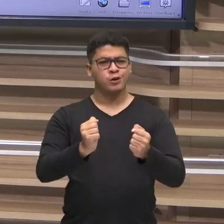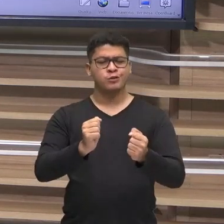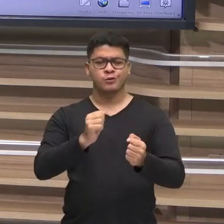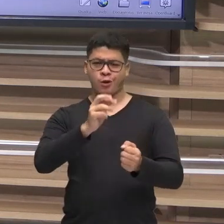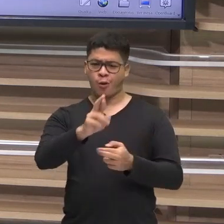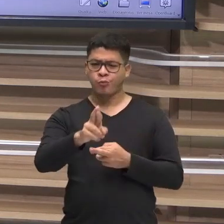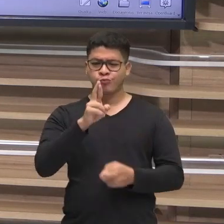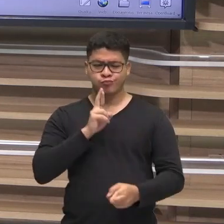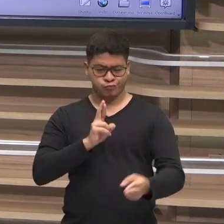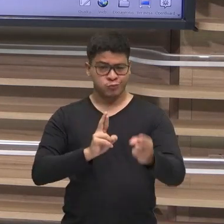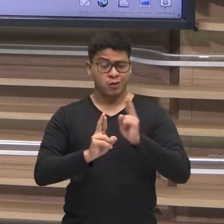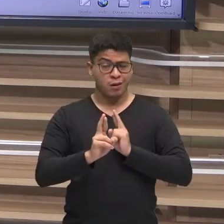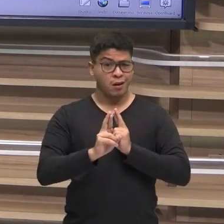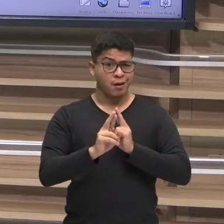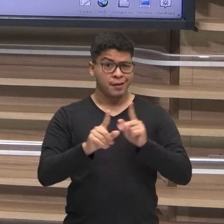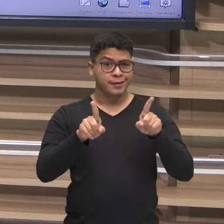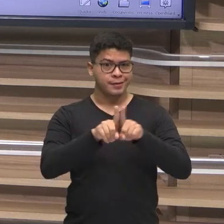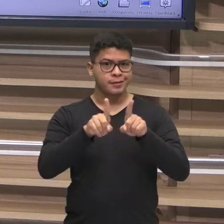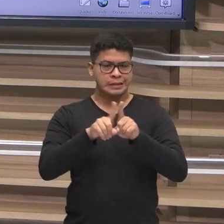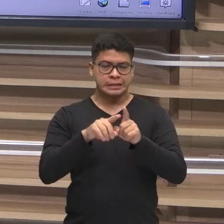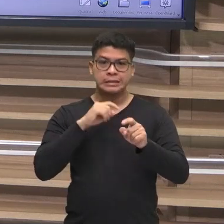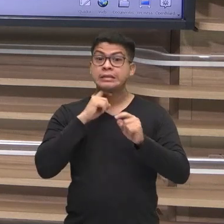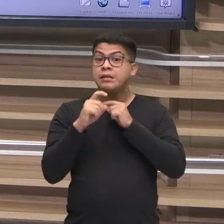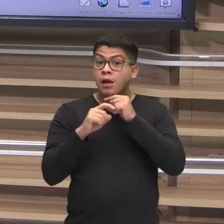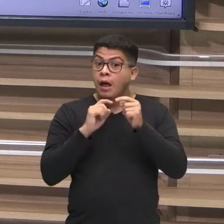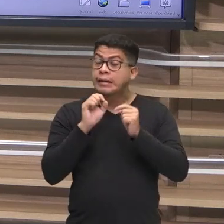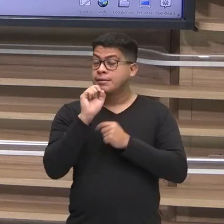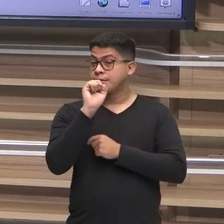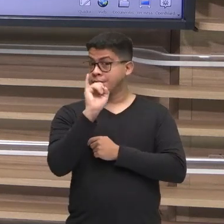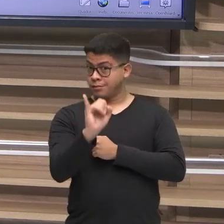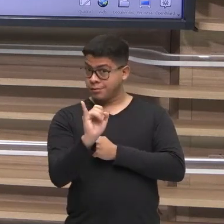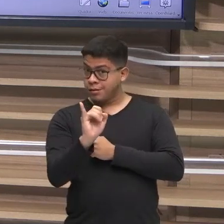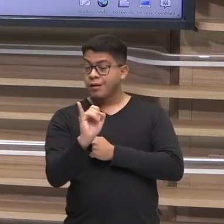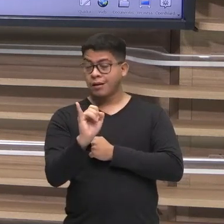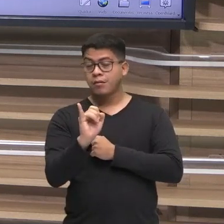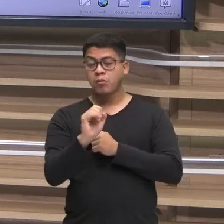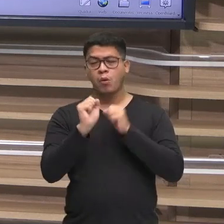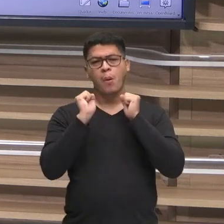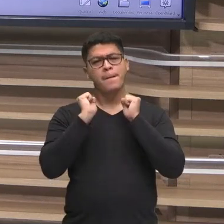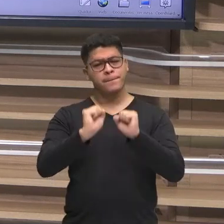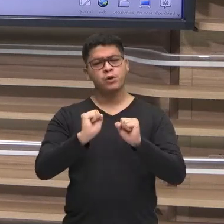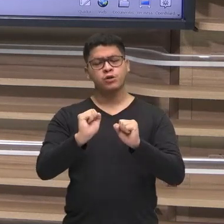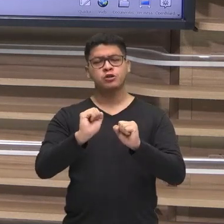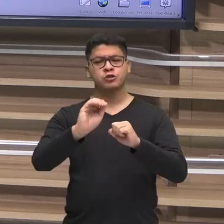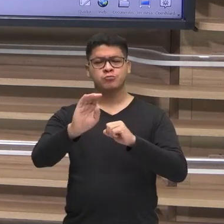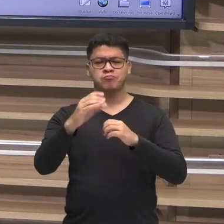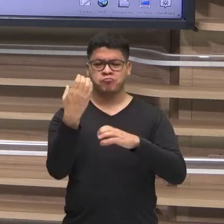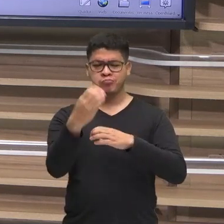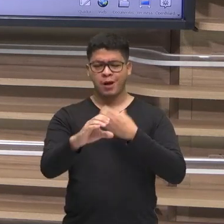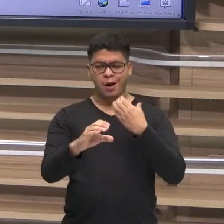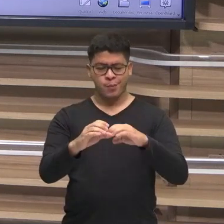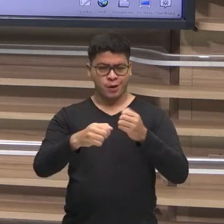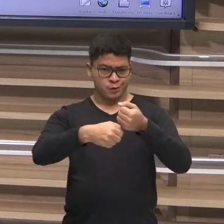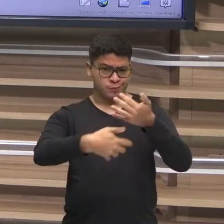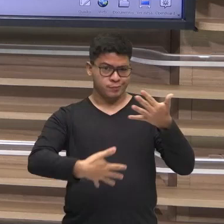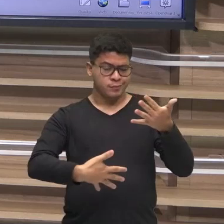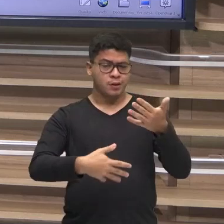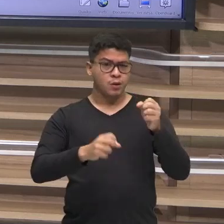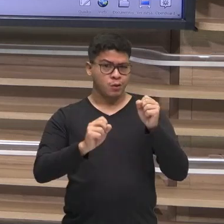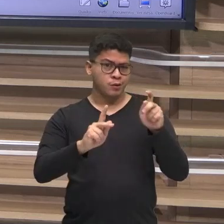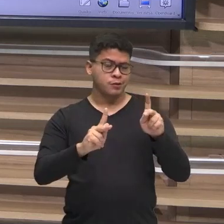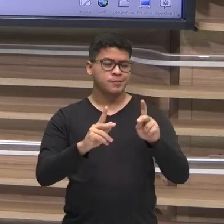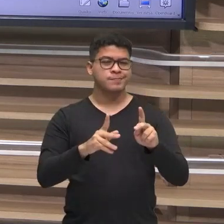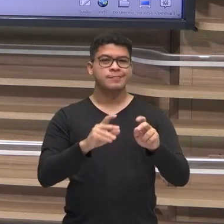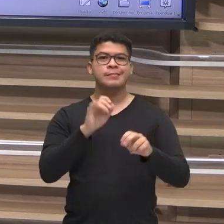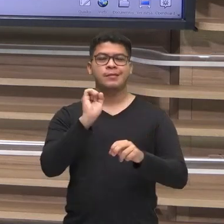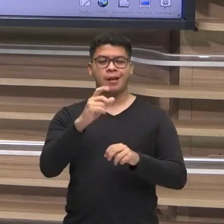pelo chat e também podem enviar as dúvidas. Caso vocês tenham alguma dúvida sobre o conteúdo, sobre alguma questão, envie essa dúvida aqui no chat,